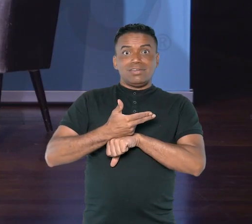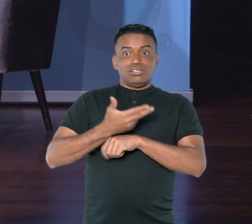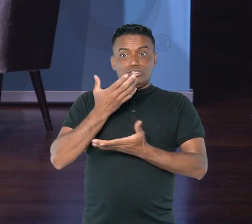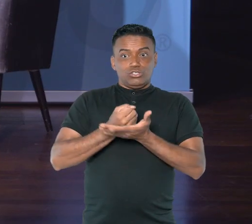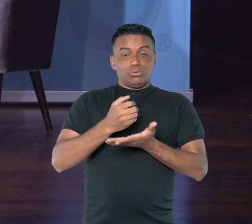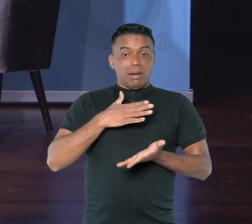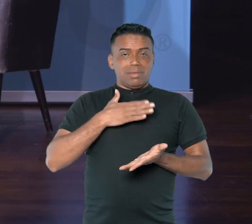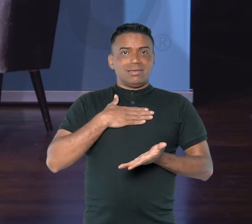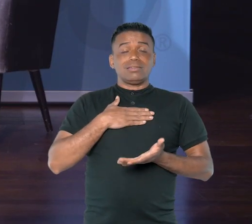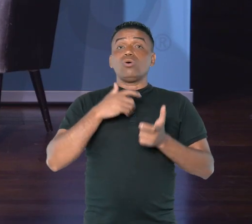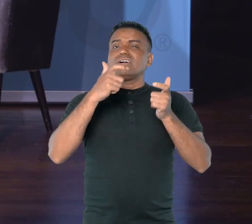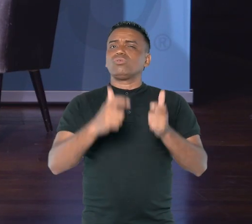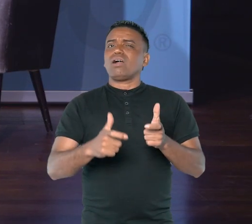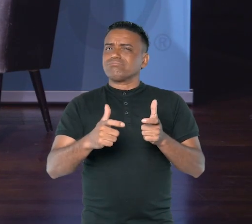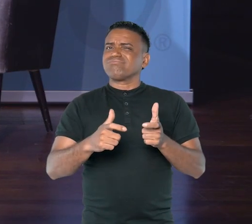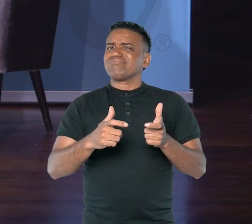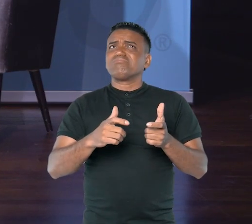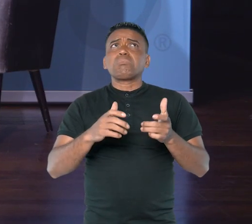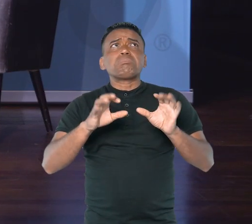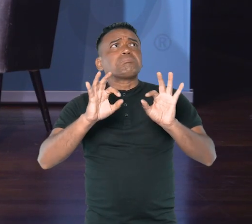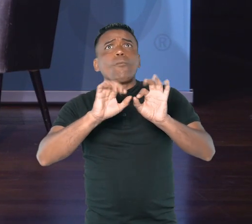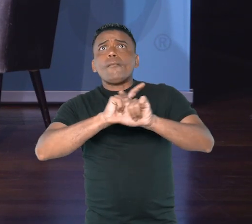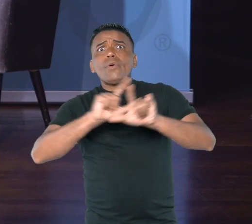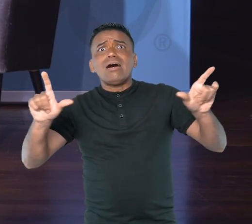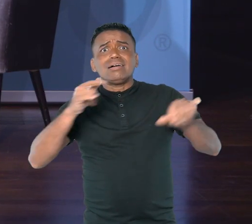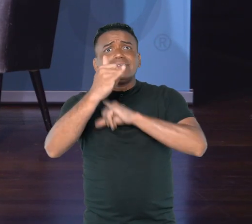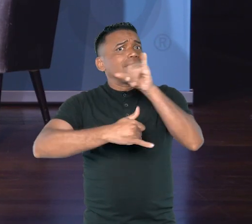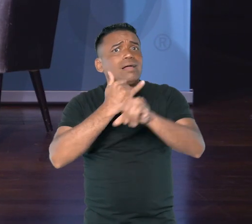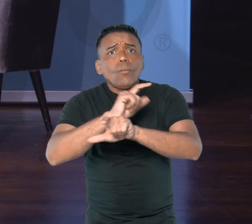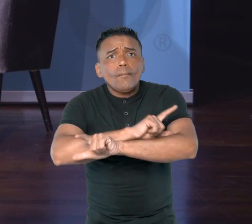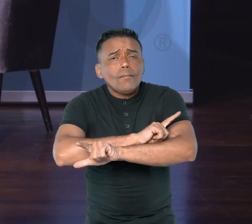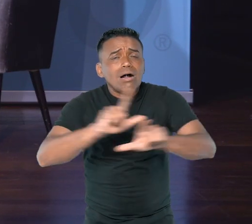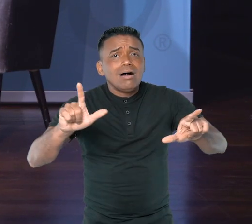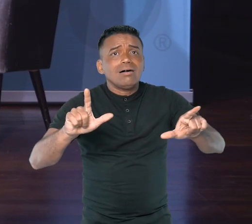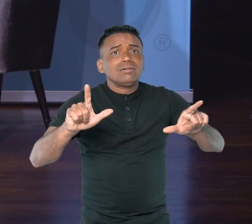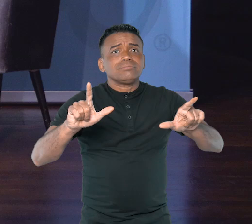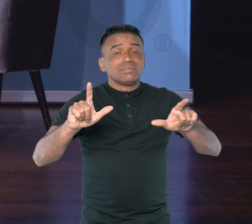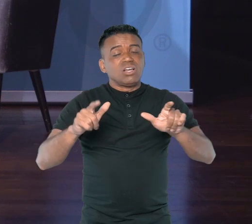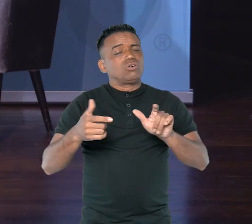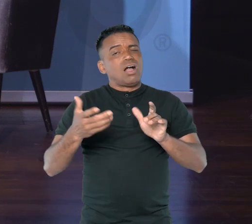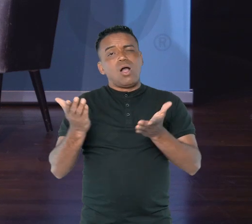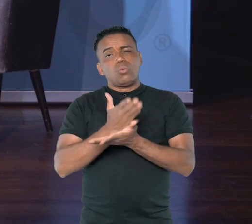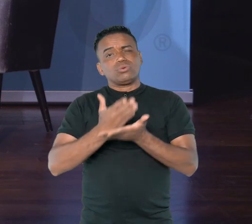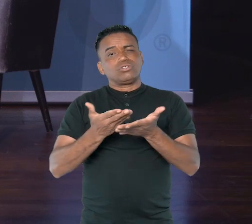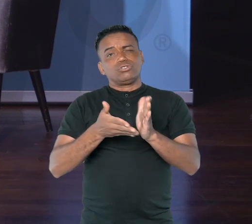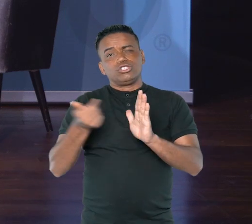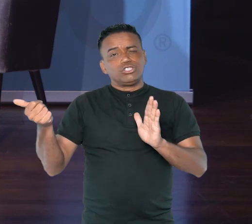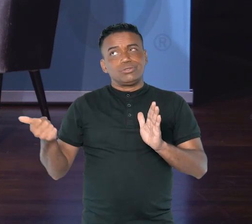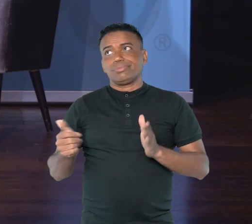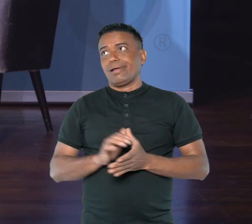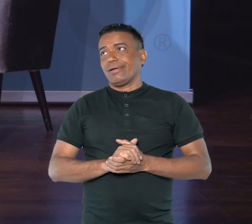mesma. Como eu estava no meio do nada, eu estava com o celular e eu não tinha conexão de... Tem umas coisas que eu tiro do celular para não ficar muito escrava,